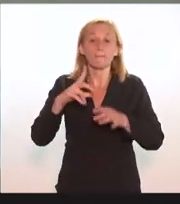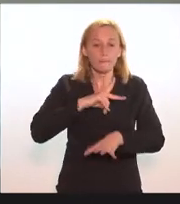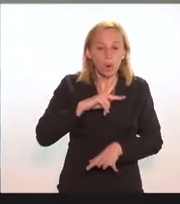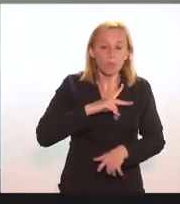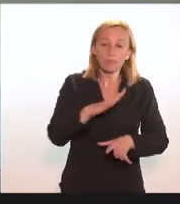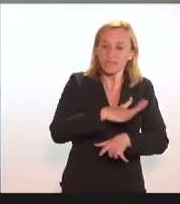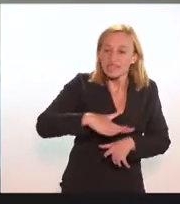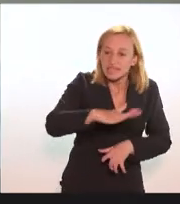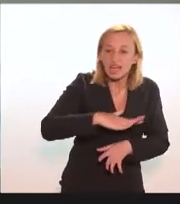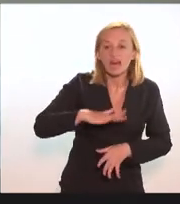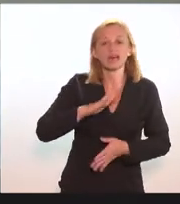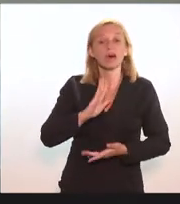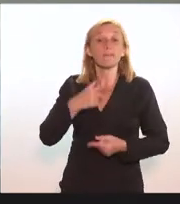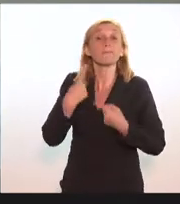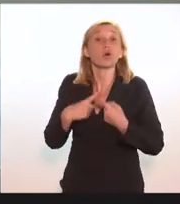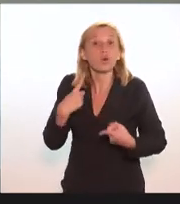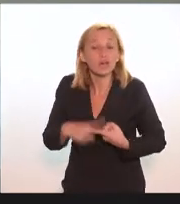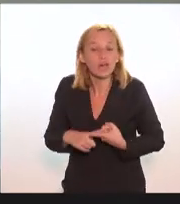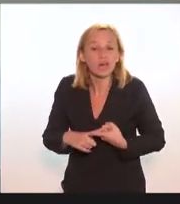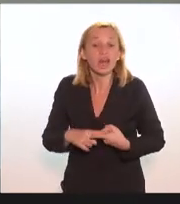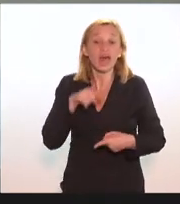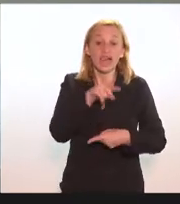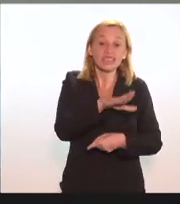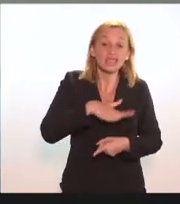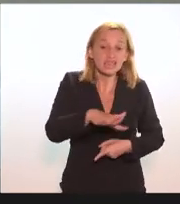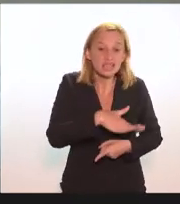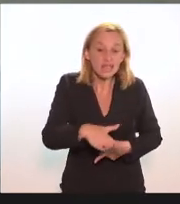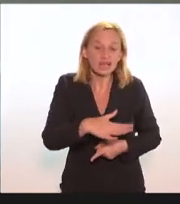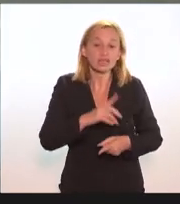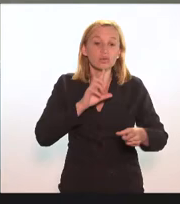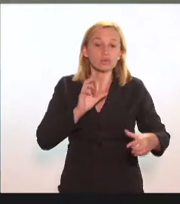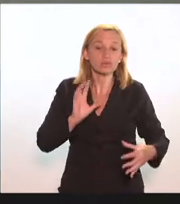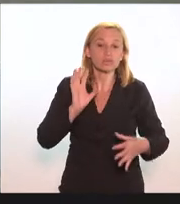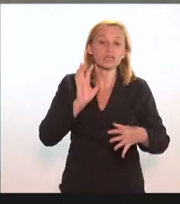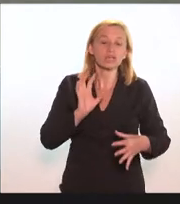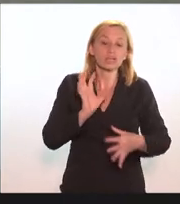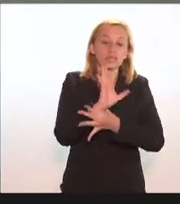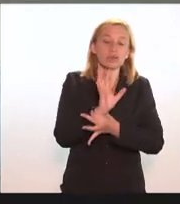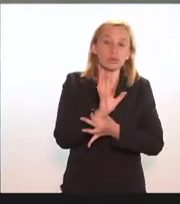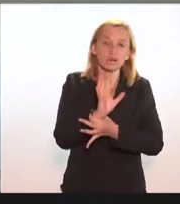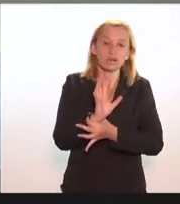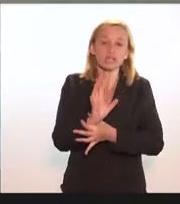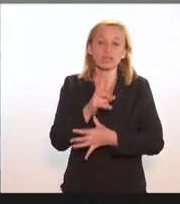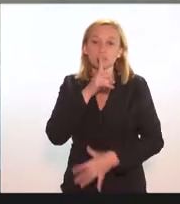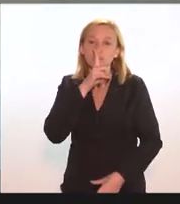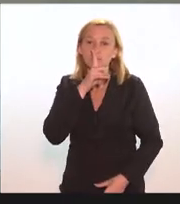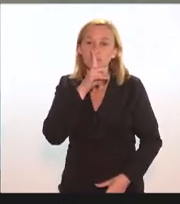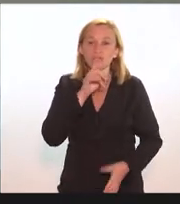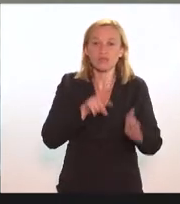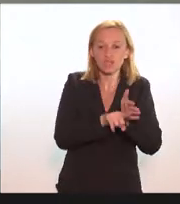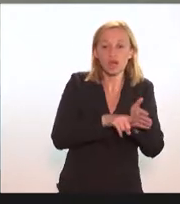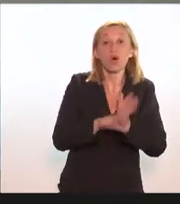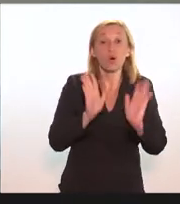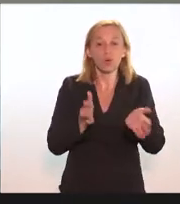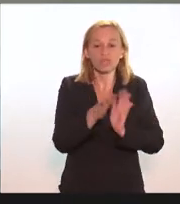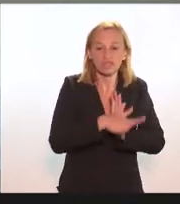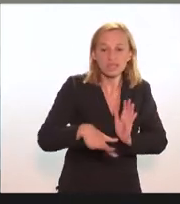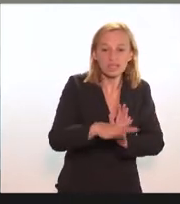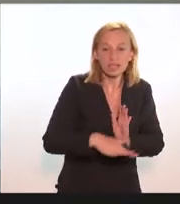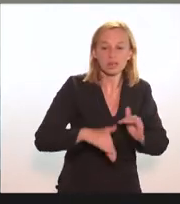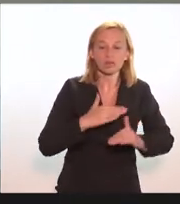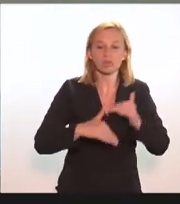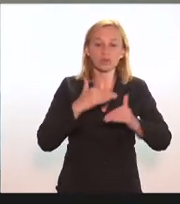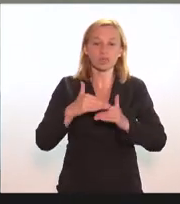essas áreas, porque essas áreas são protegidas com sigilo fiscal. Hoje, essas áreas trabalham todas com